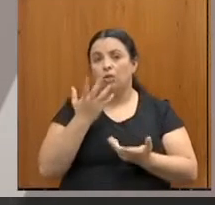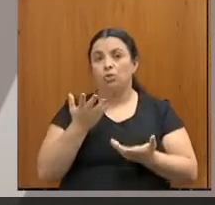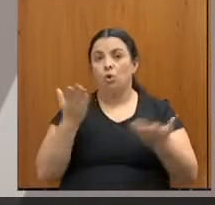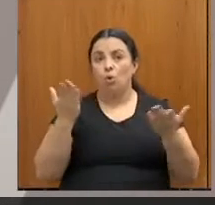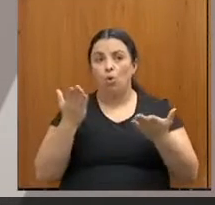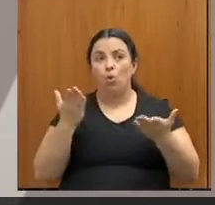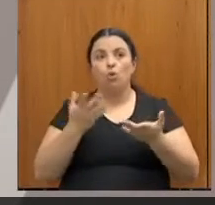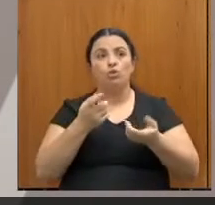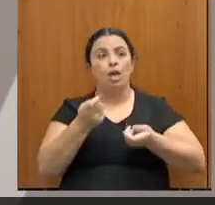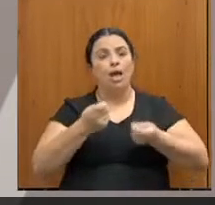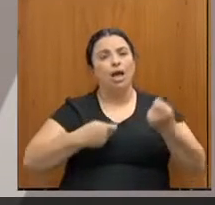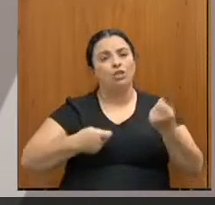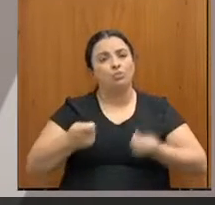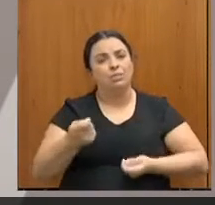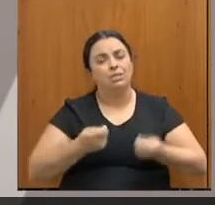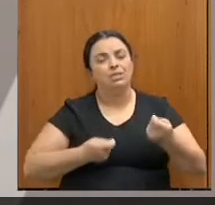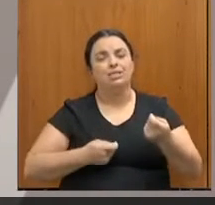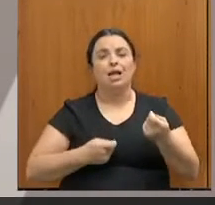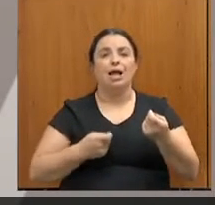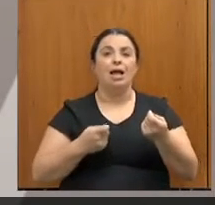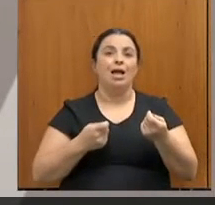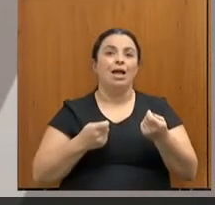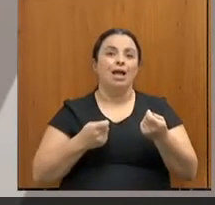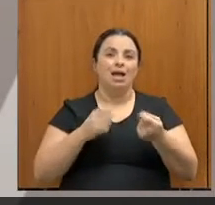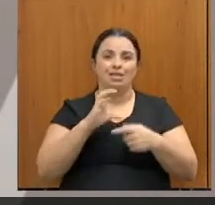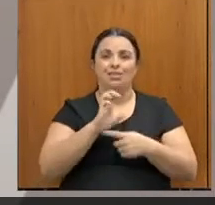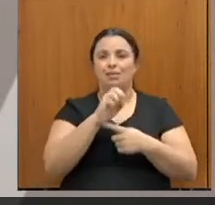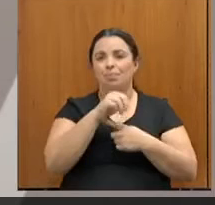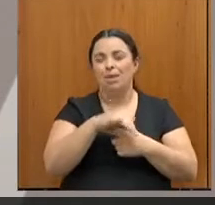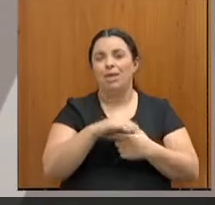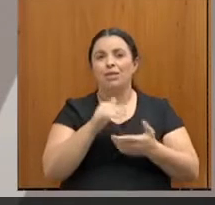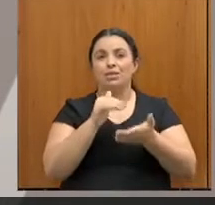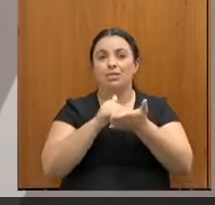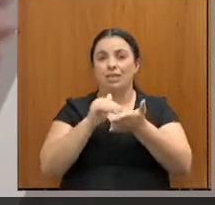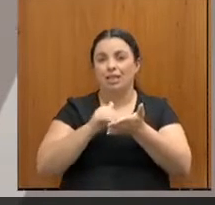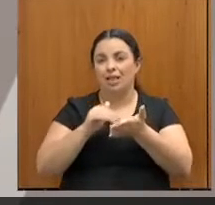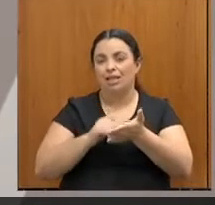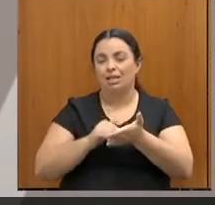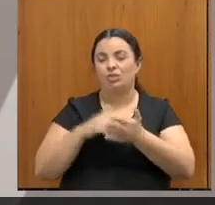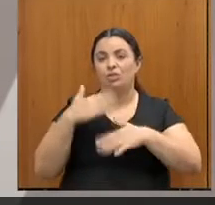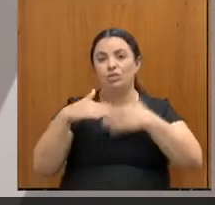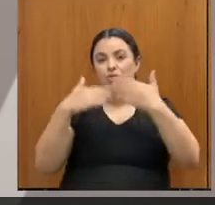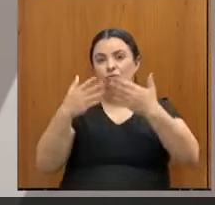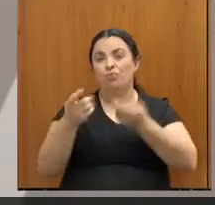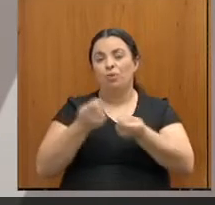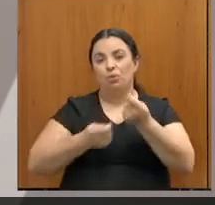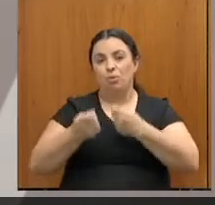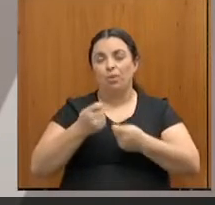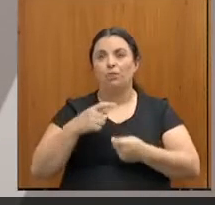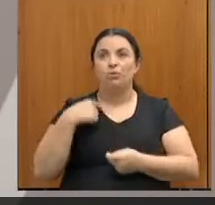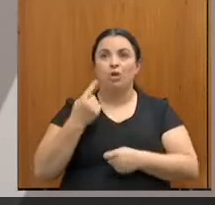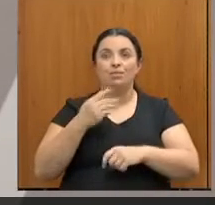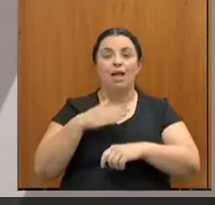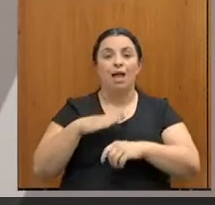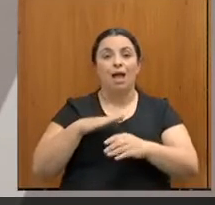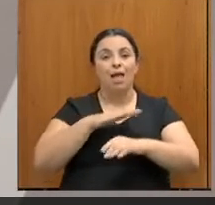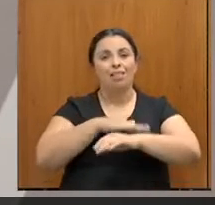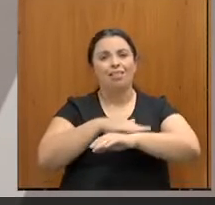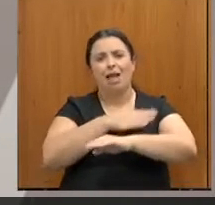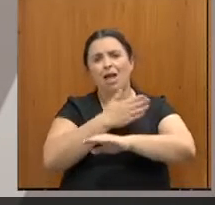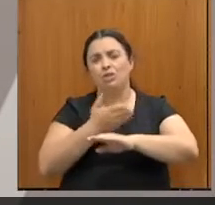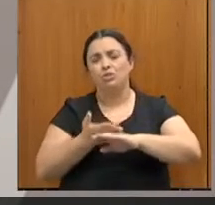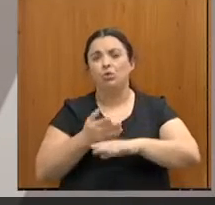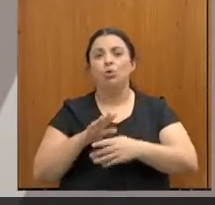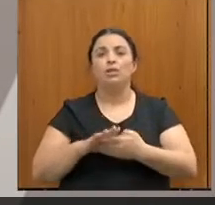uma Cemig da frente secretarias como a de desenvolvimento econômico a gente que tá aqui a tarde toda e acompanhamos aqui o nosso